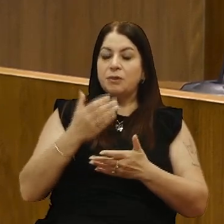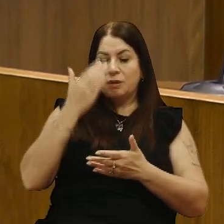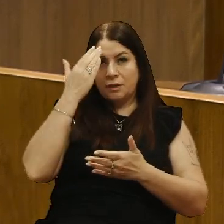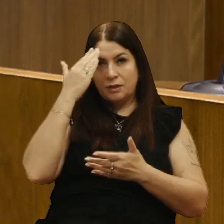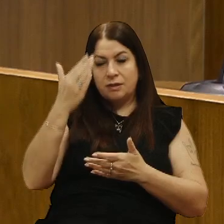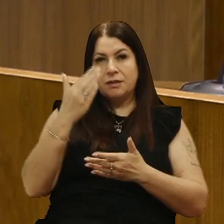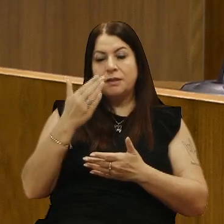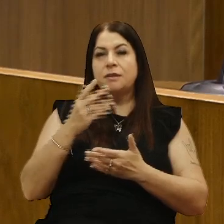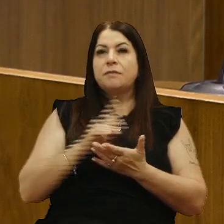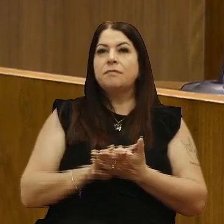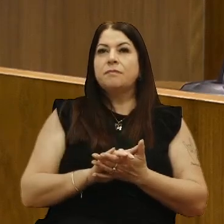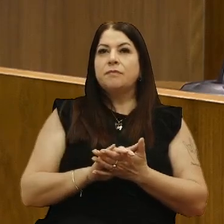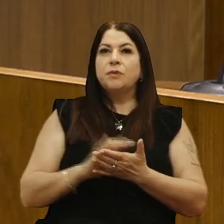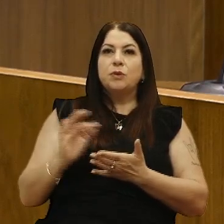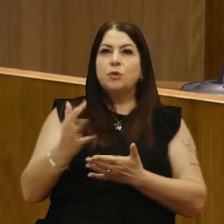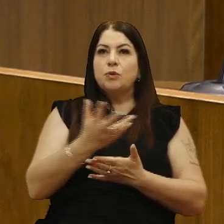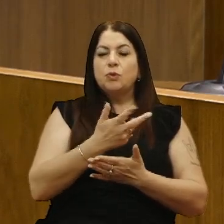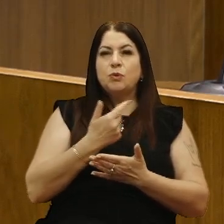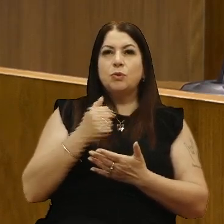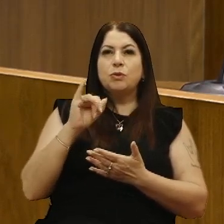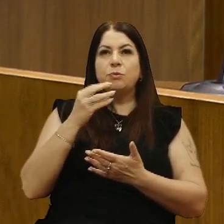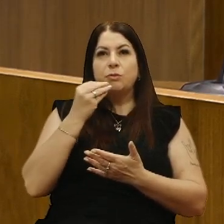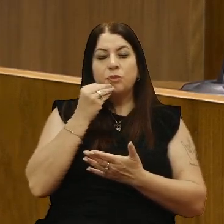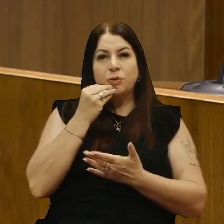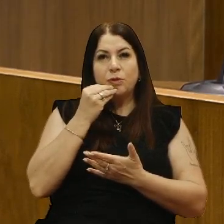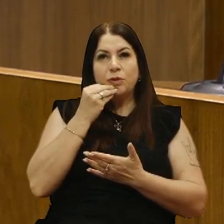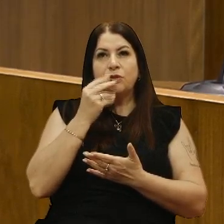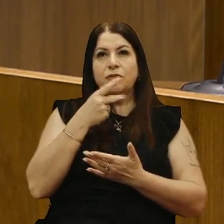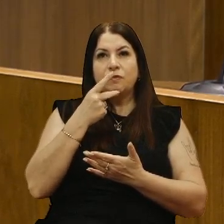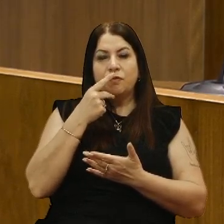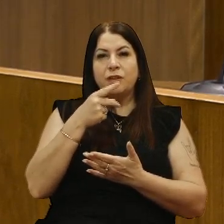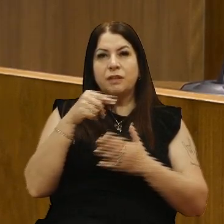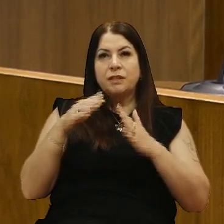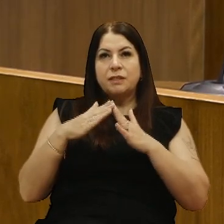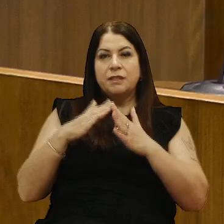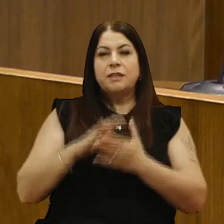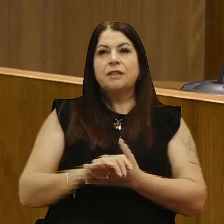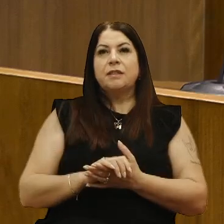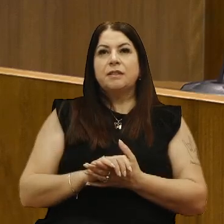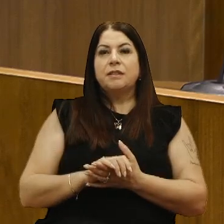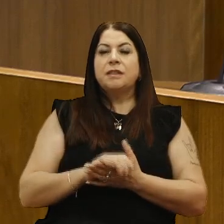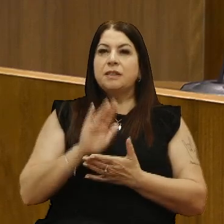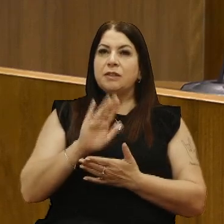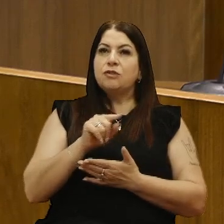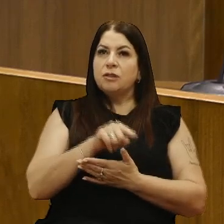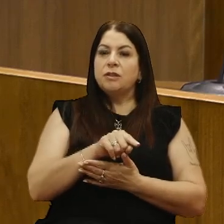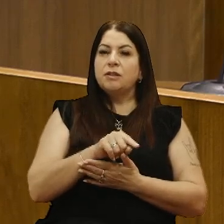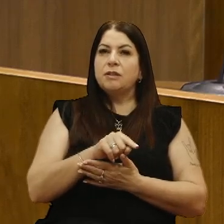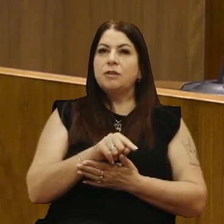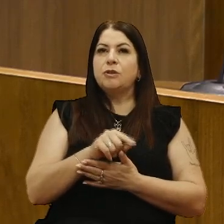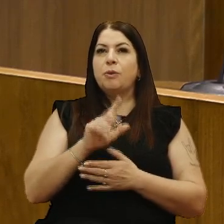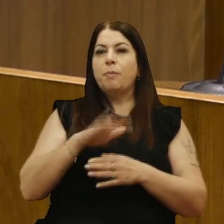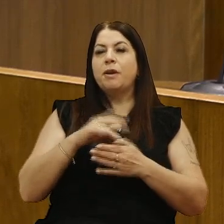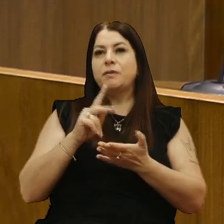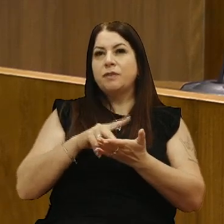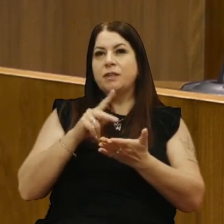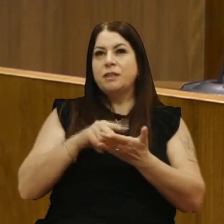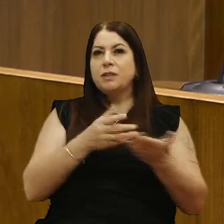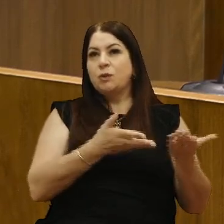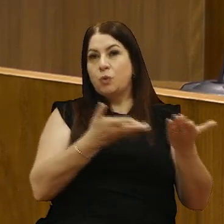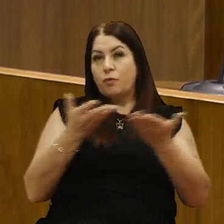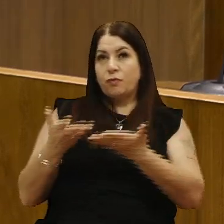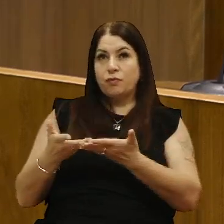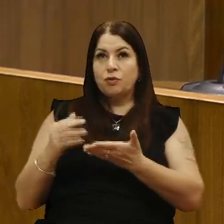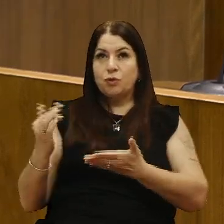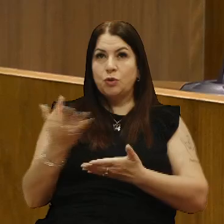agradecer profundamente a todos pela oportunidade de fala nesta casa. Deixo aqui o nosso mais sincero convite